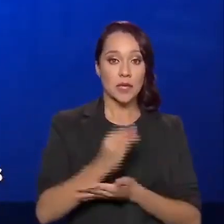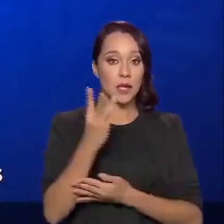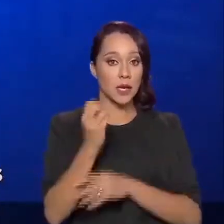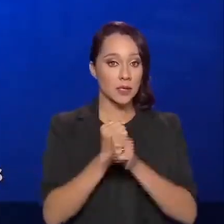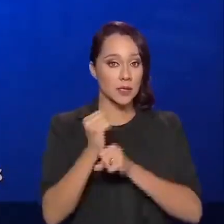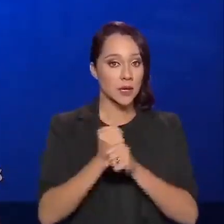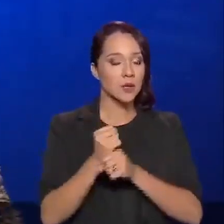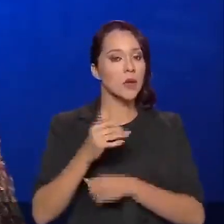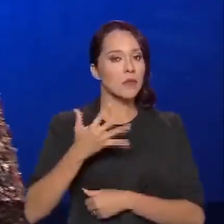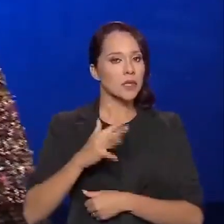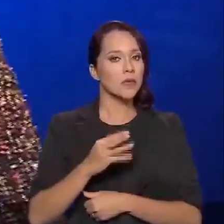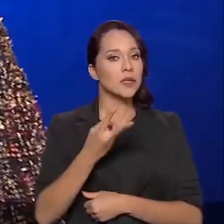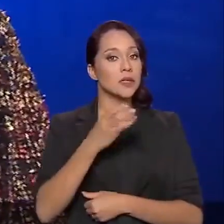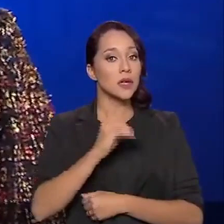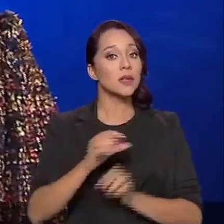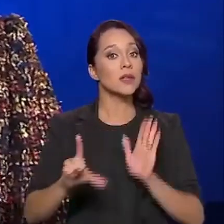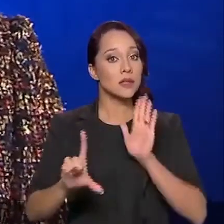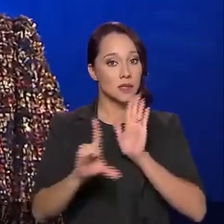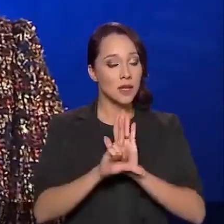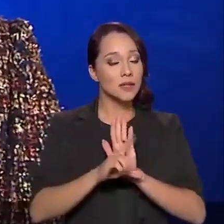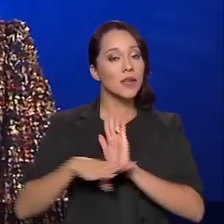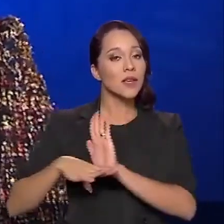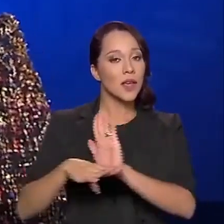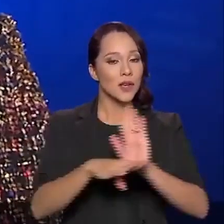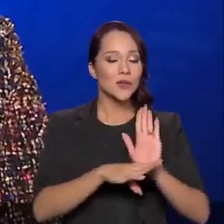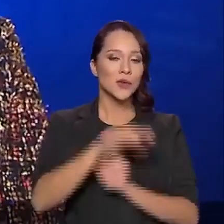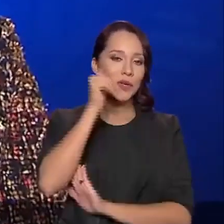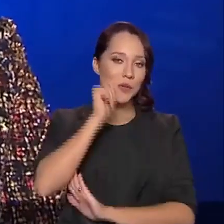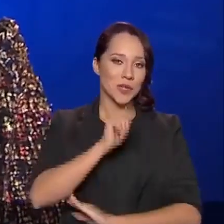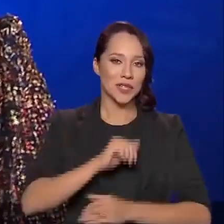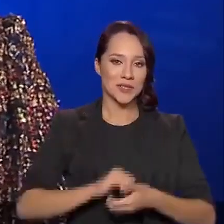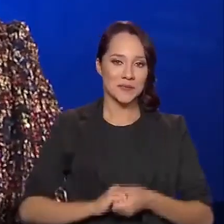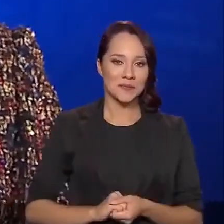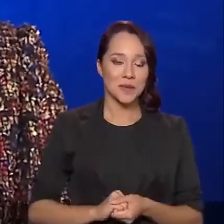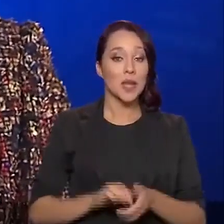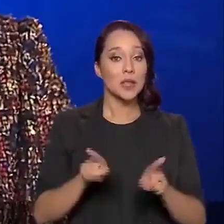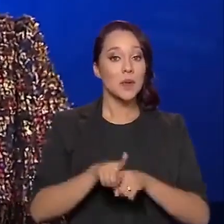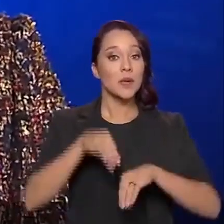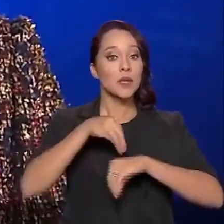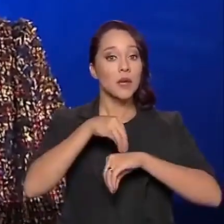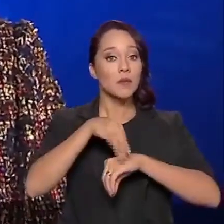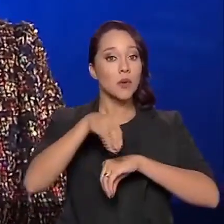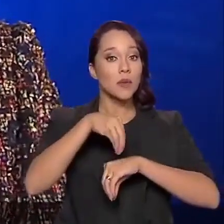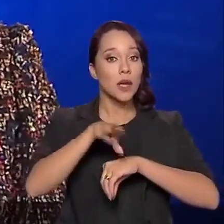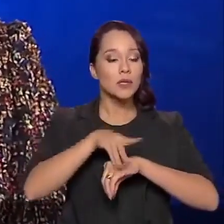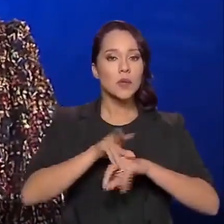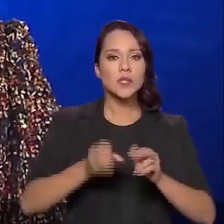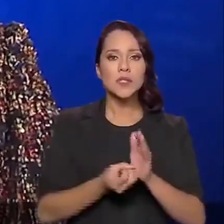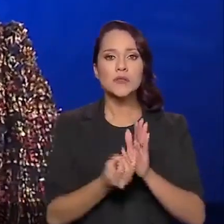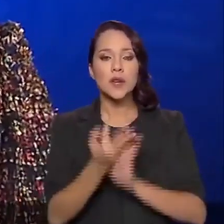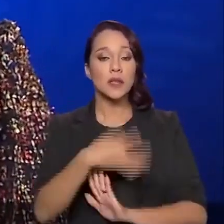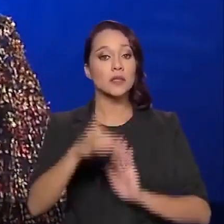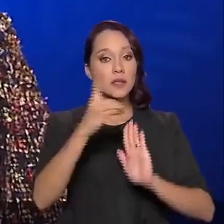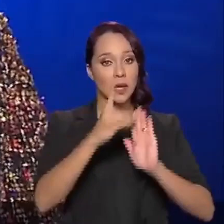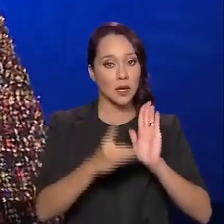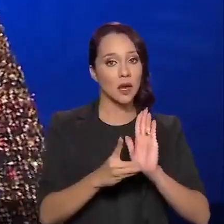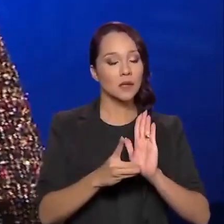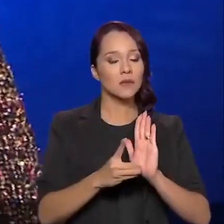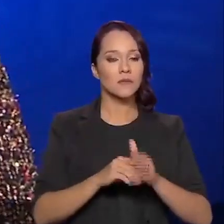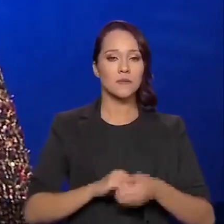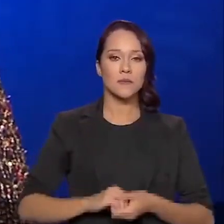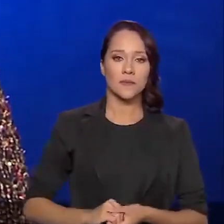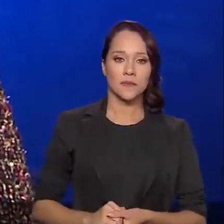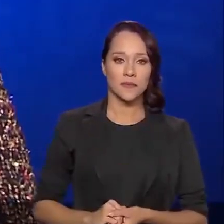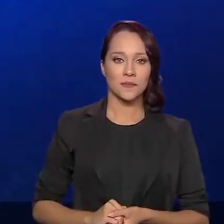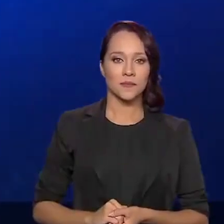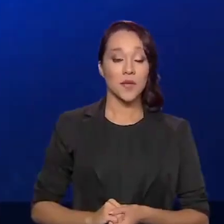em 3 anos ao menos 30 leis que beneficiam mulheres, além da publicação de inúmeros decretos no